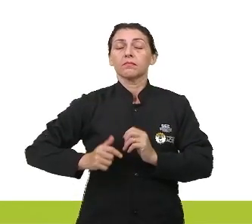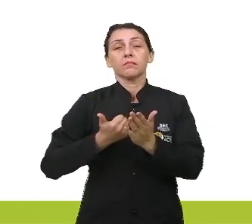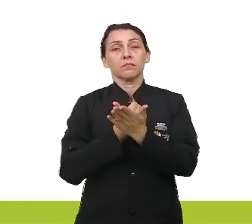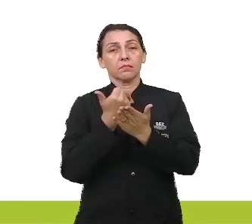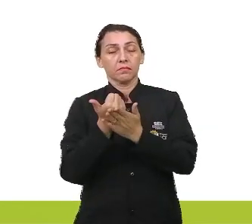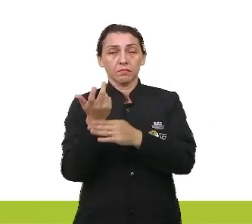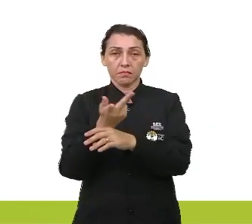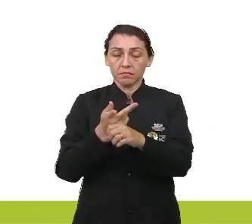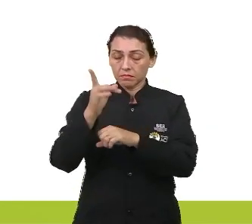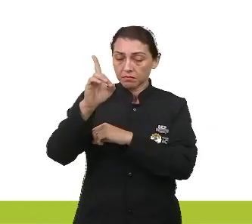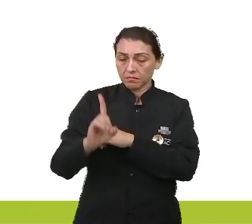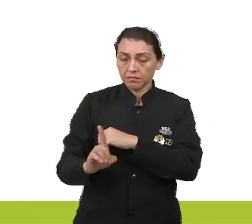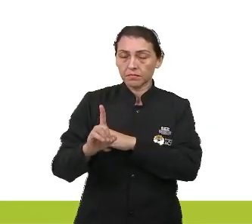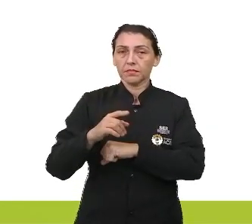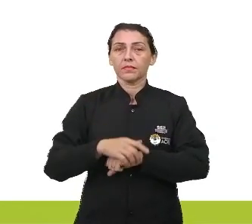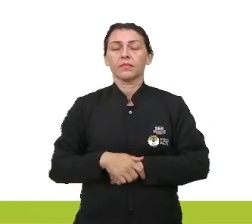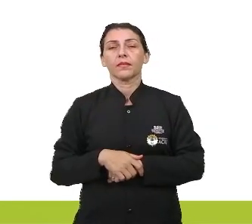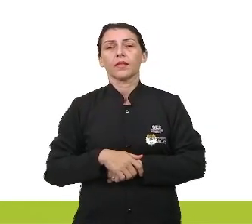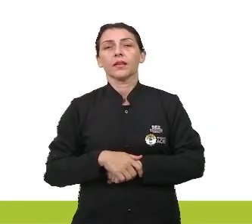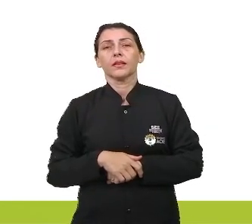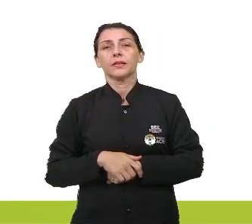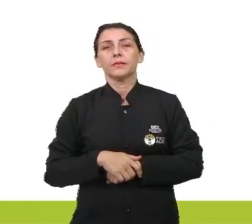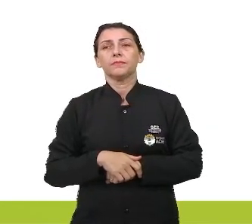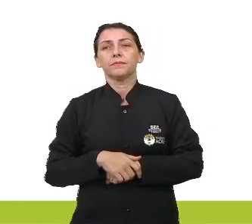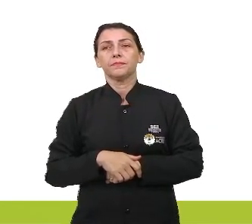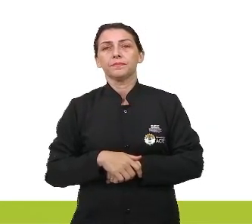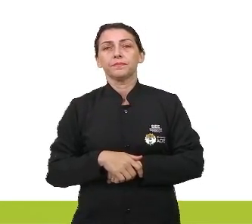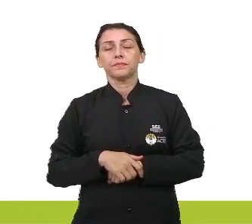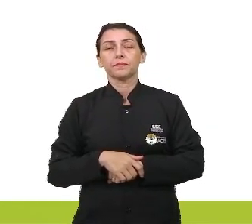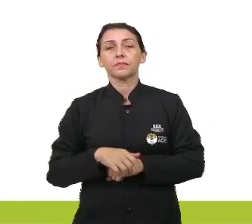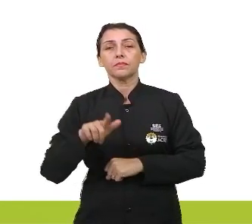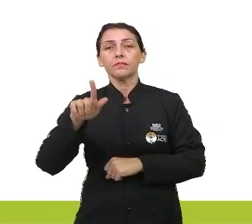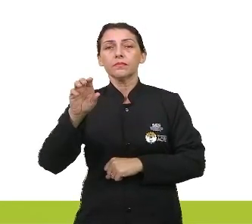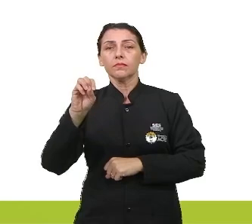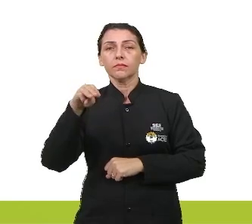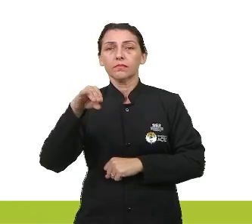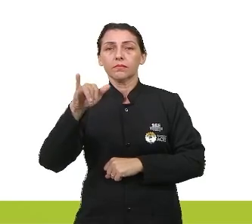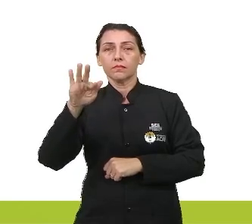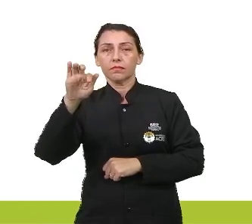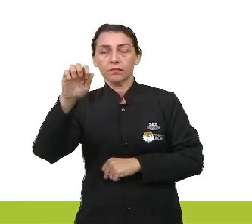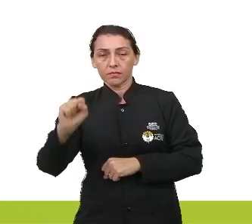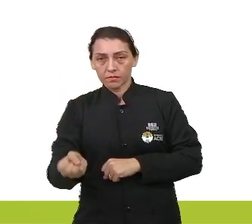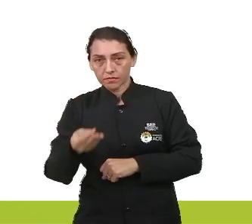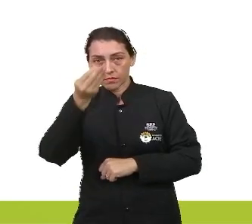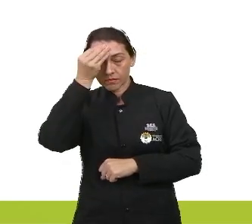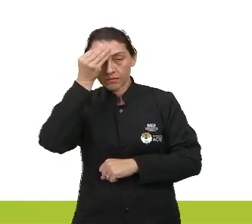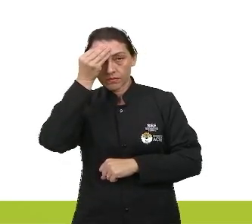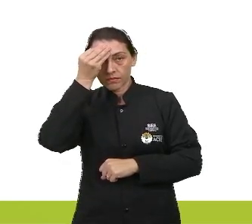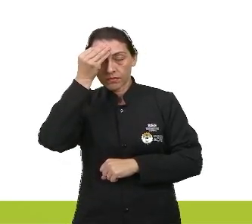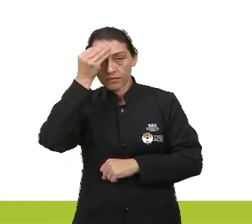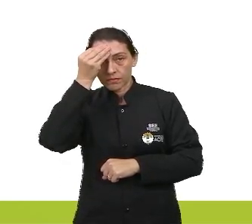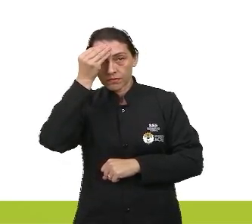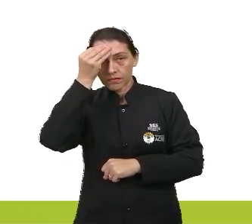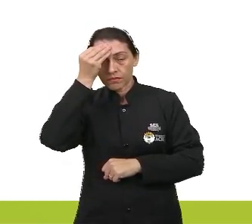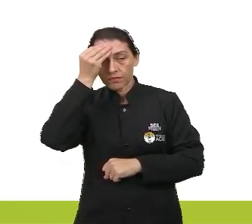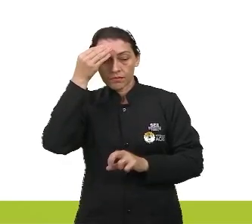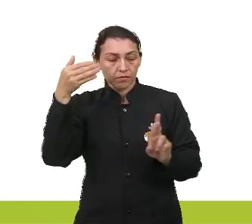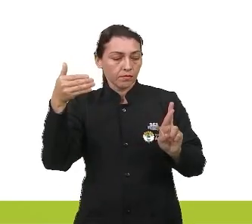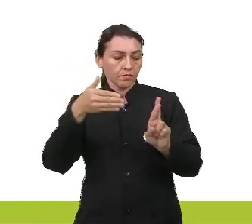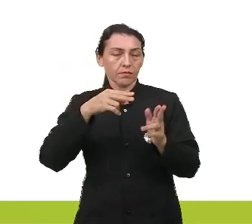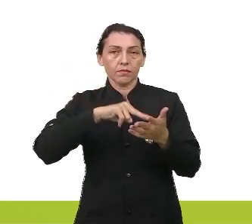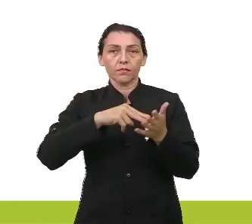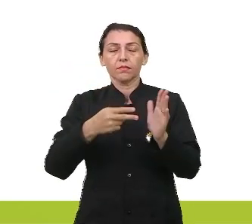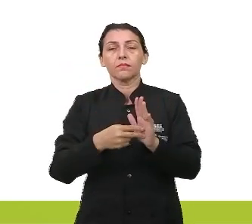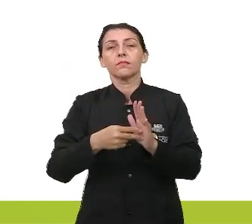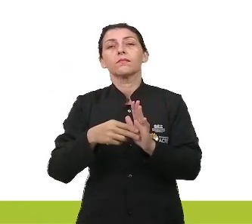em busca de direitos. Então, gente, o GOMIFES, gravem o GOMIFES, que se refere a isso: